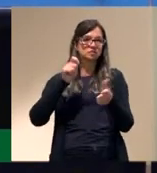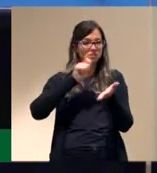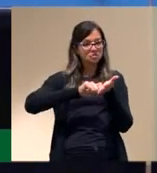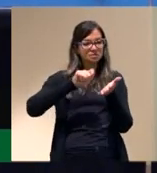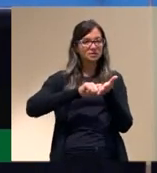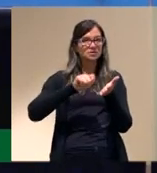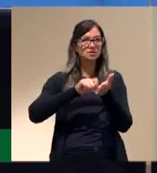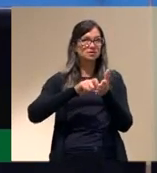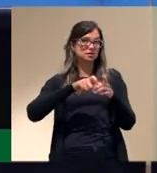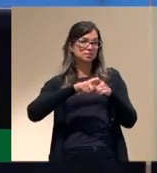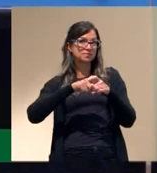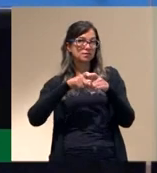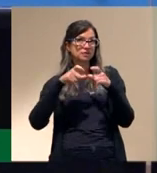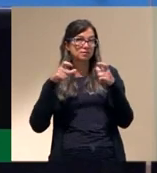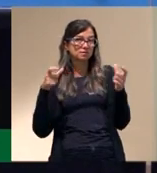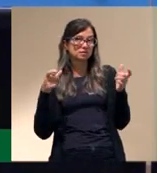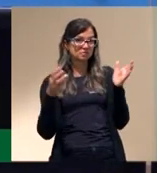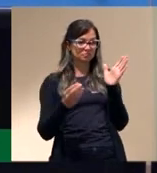ampliar, né?